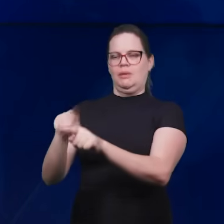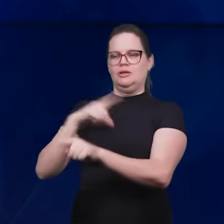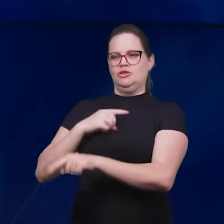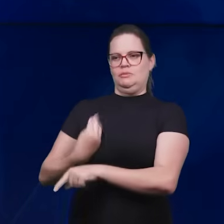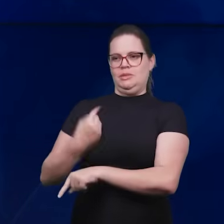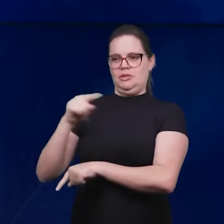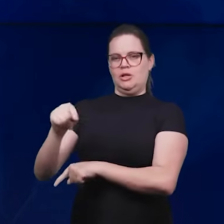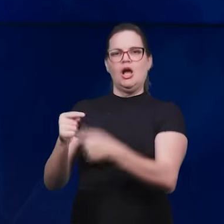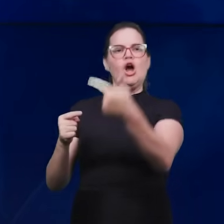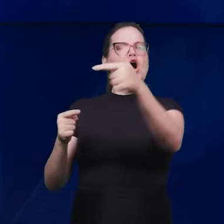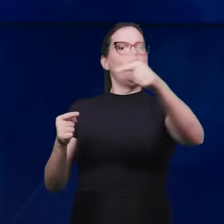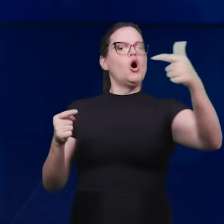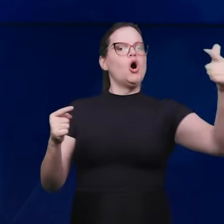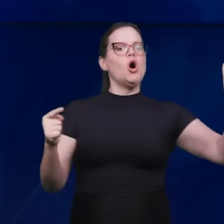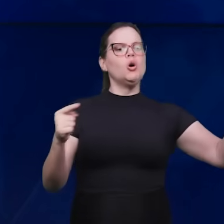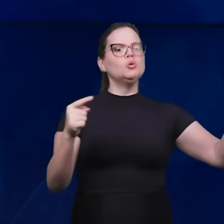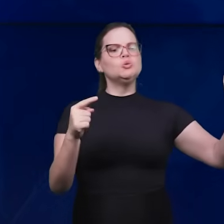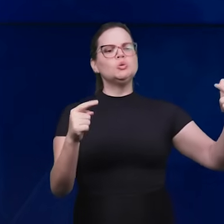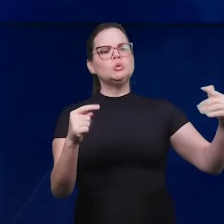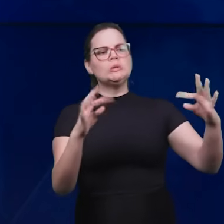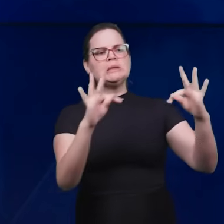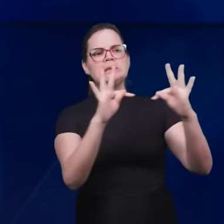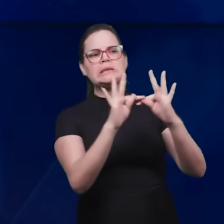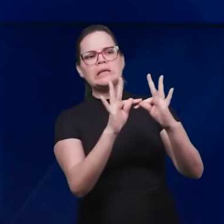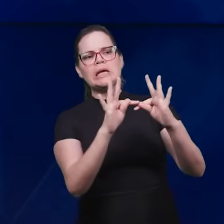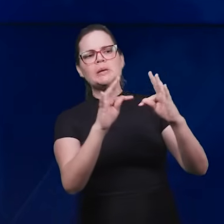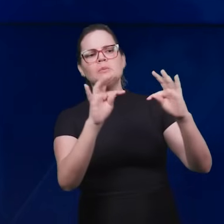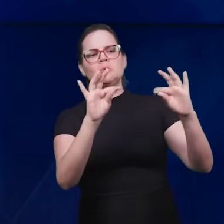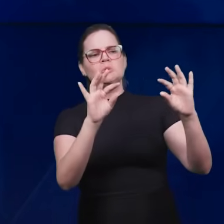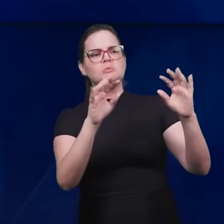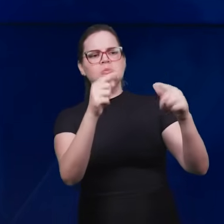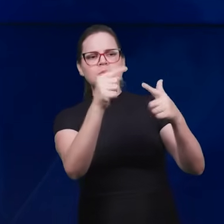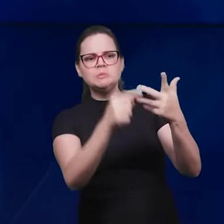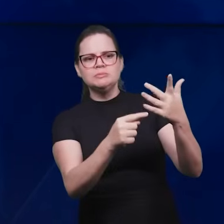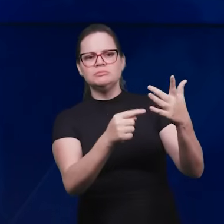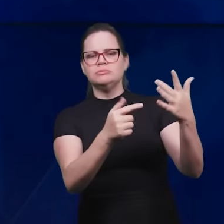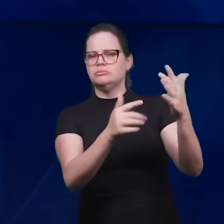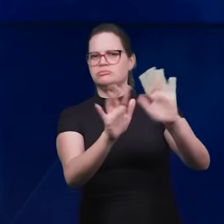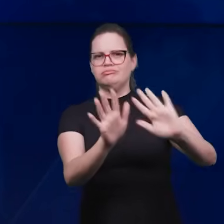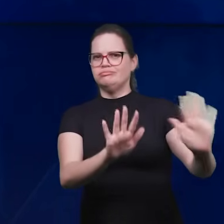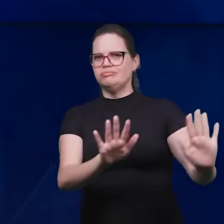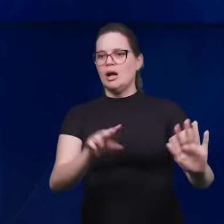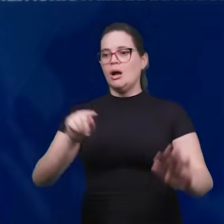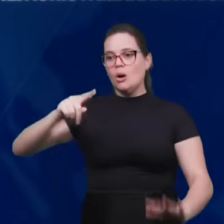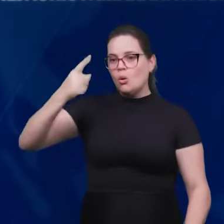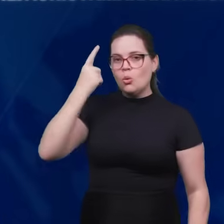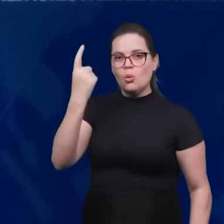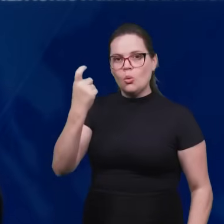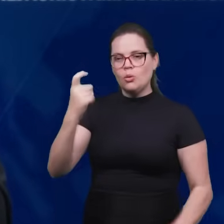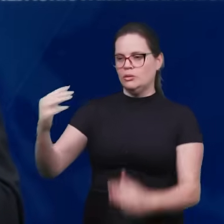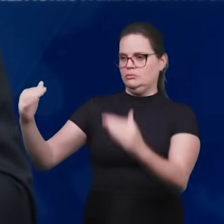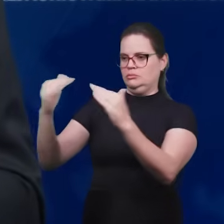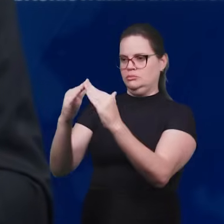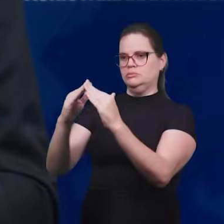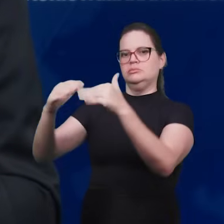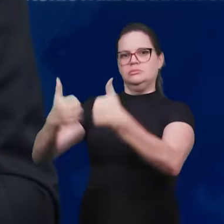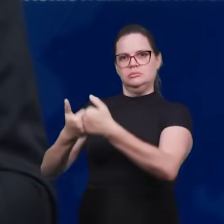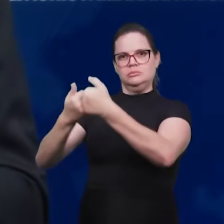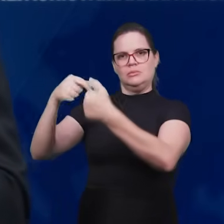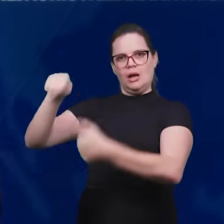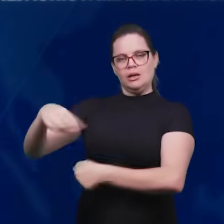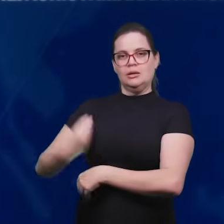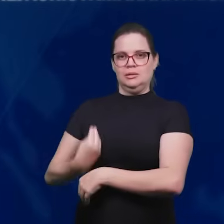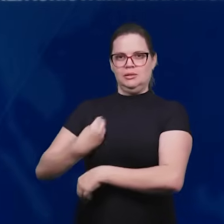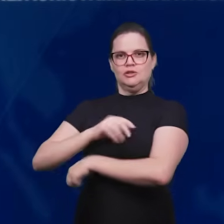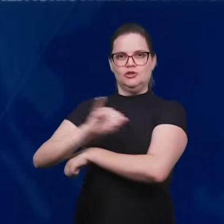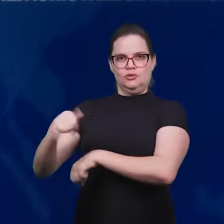em Israel, só havia um templo, e esse estava em Jerusalém. Assim, quando